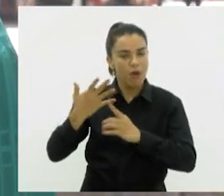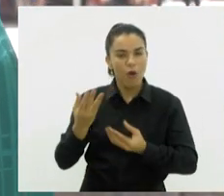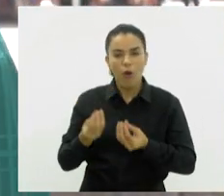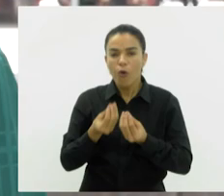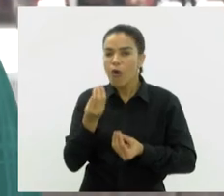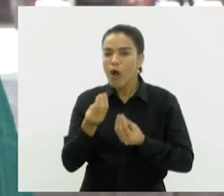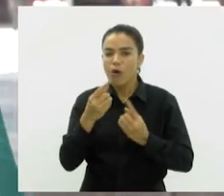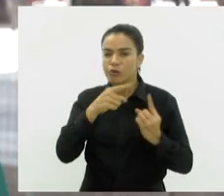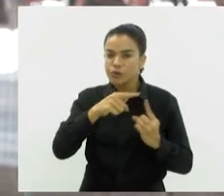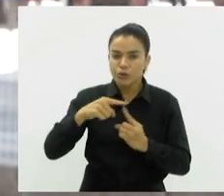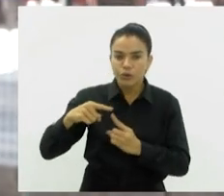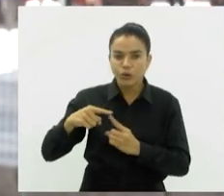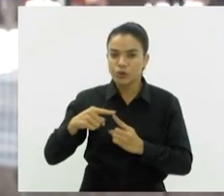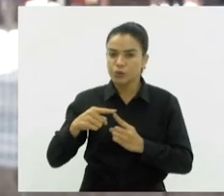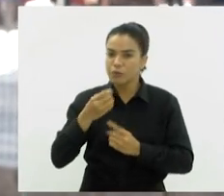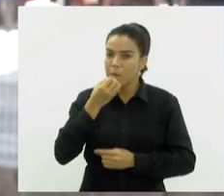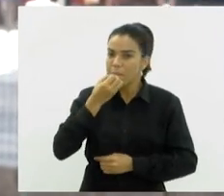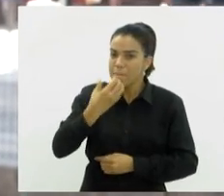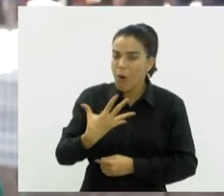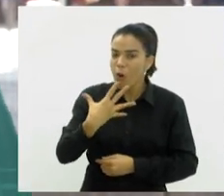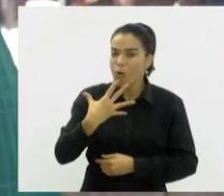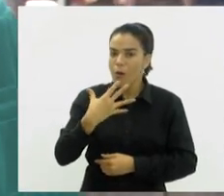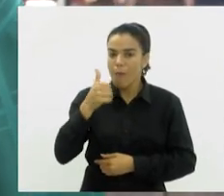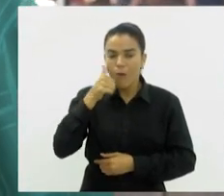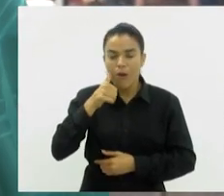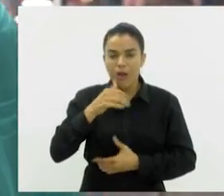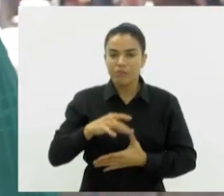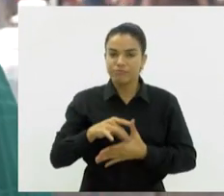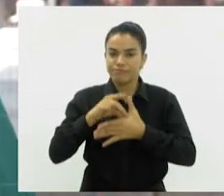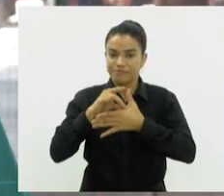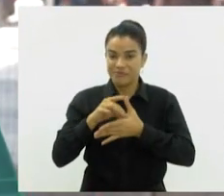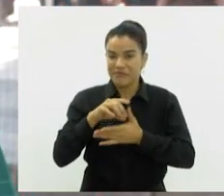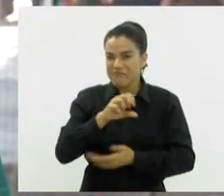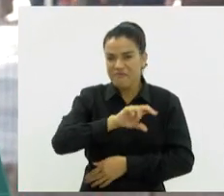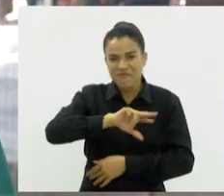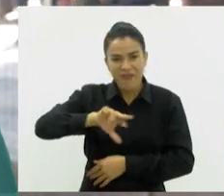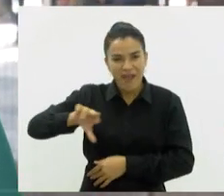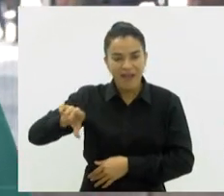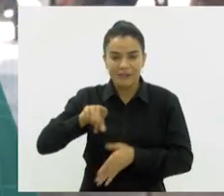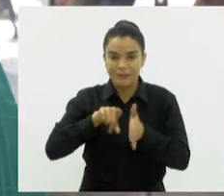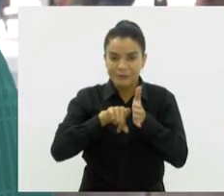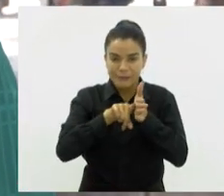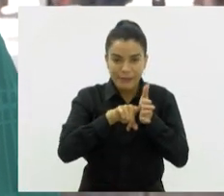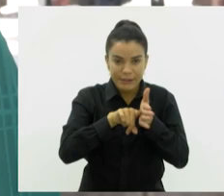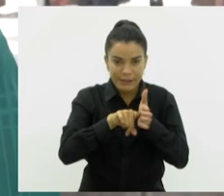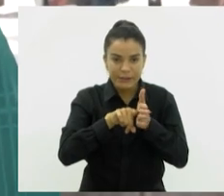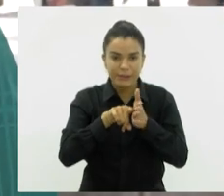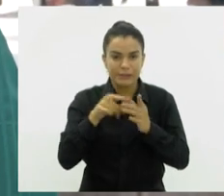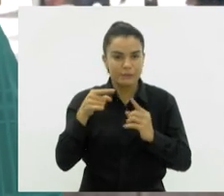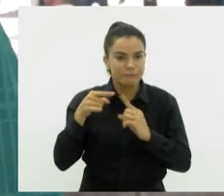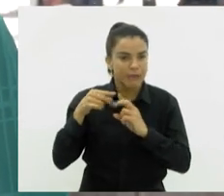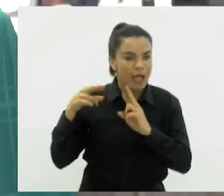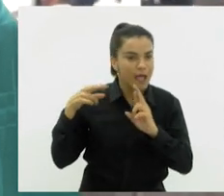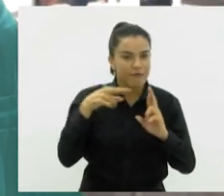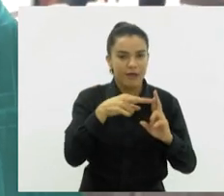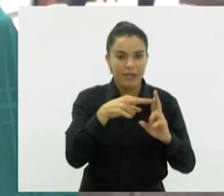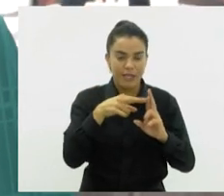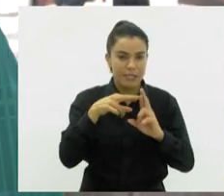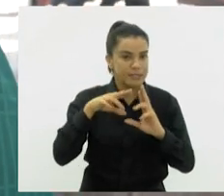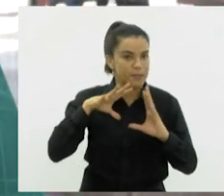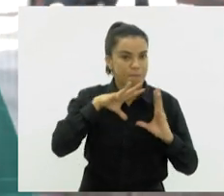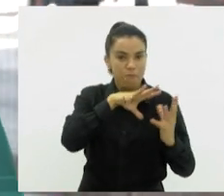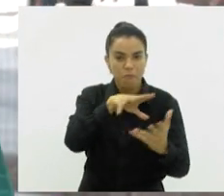benefícios em ter uma mulher e uma posição de comando sim diversas pesquisas inclusive apontadas por grandes universidades